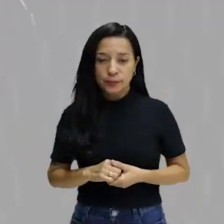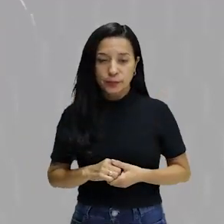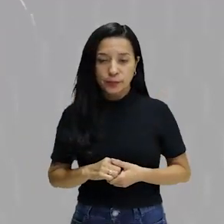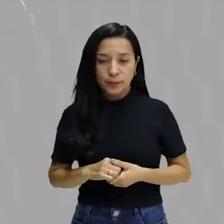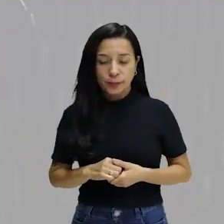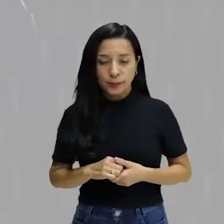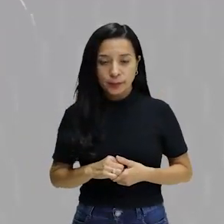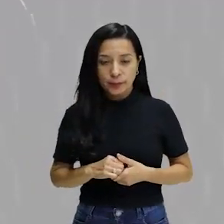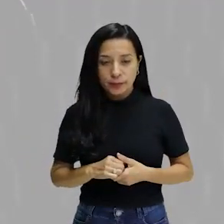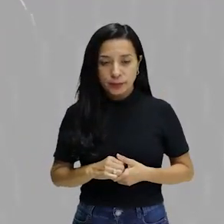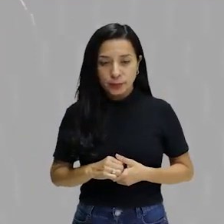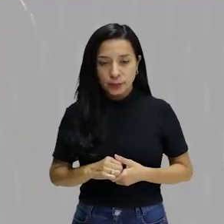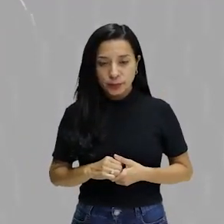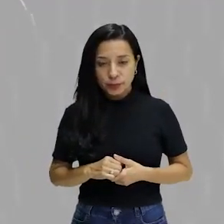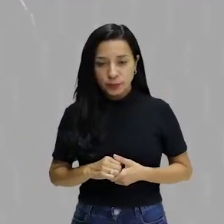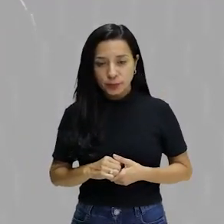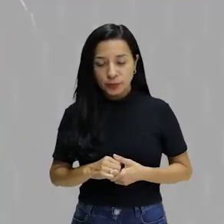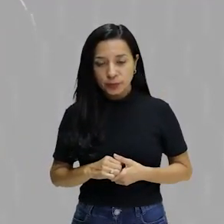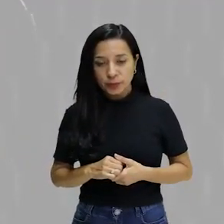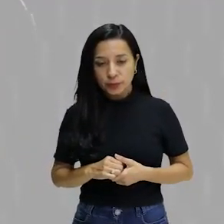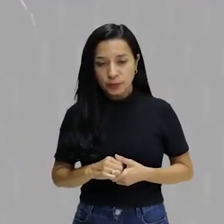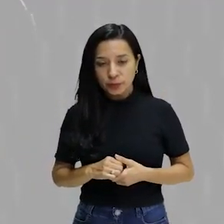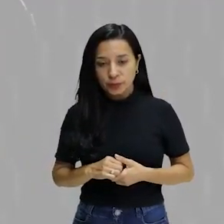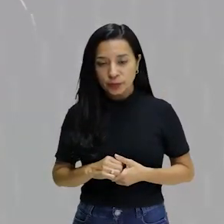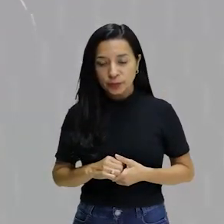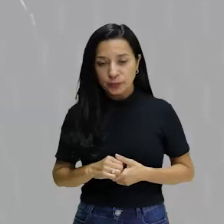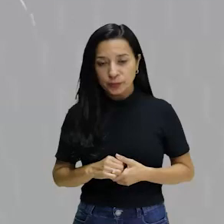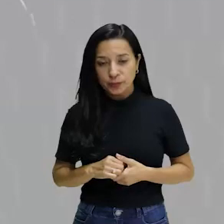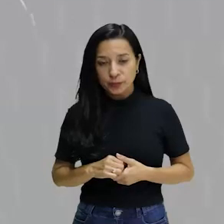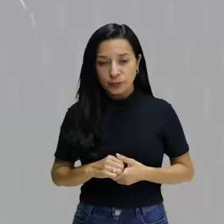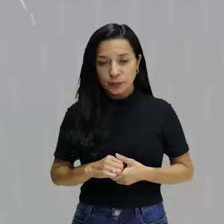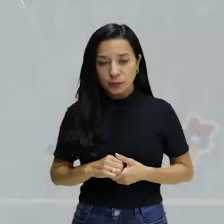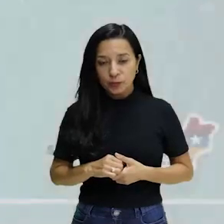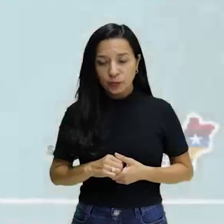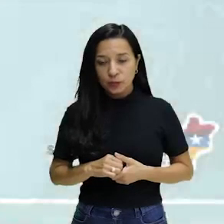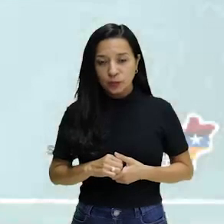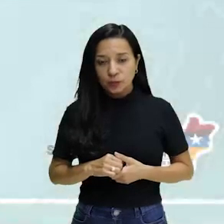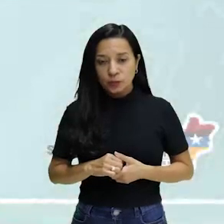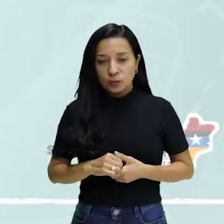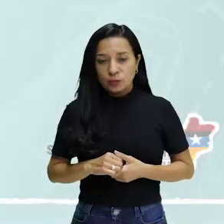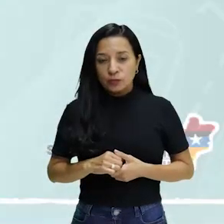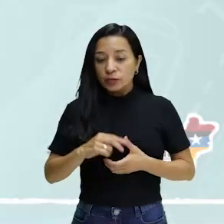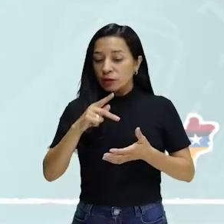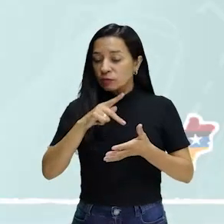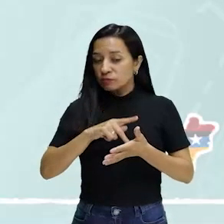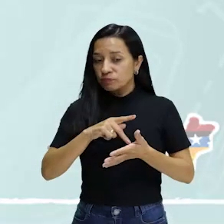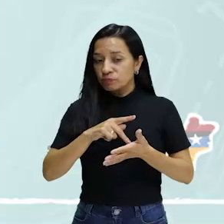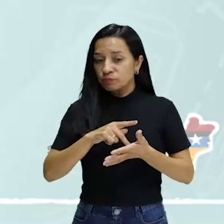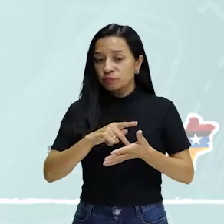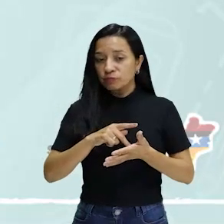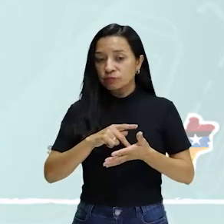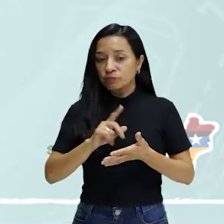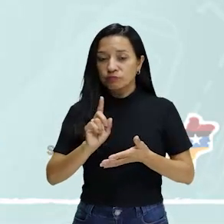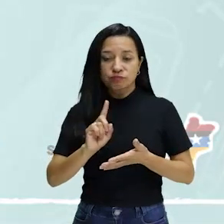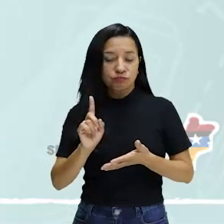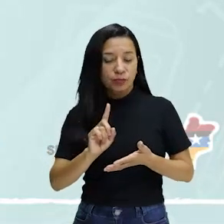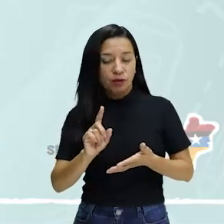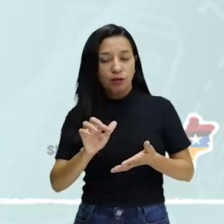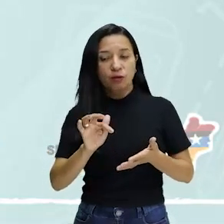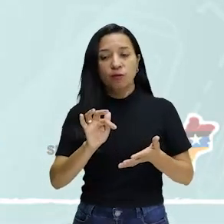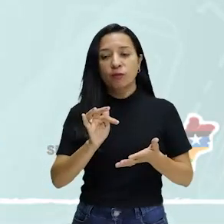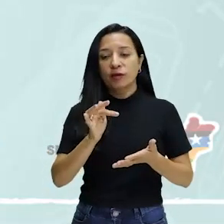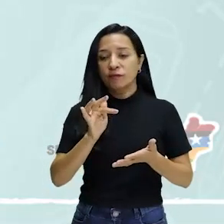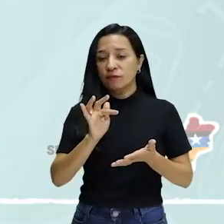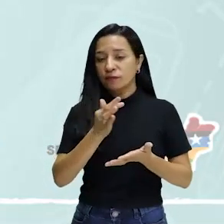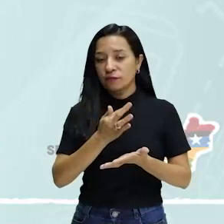pelo transporte de sacarose. Então, essa alternativa está falsa. Por quê?